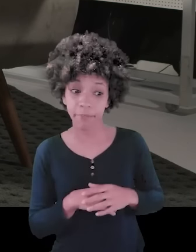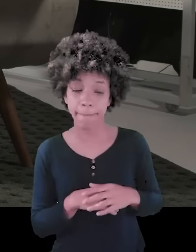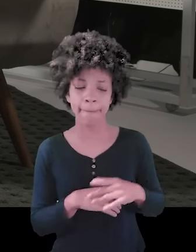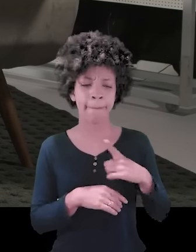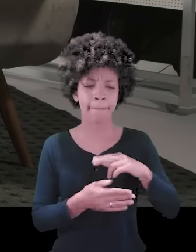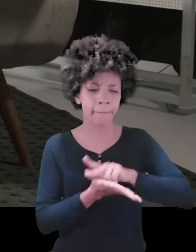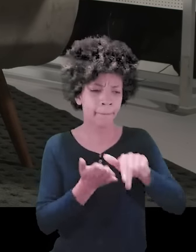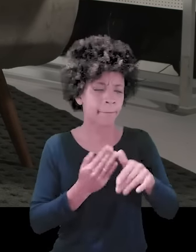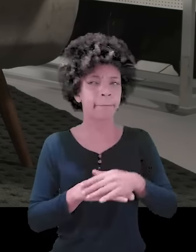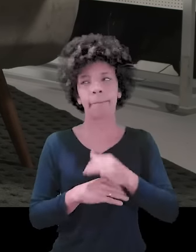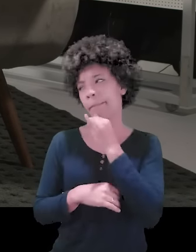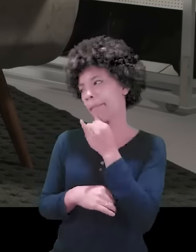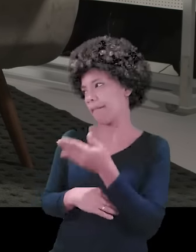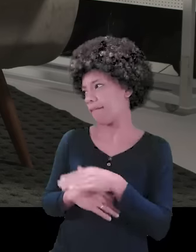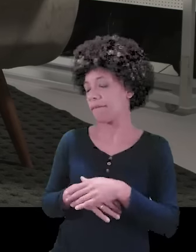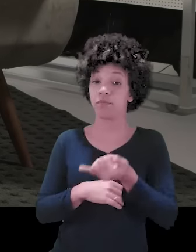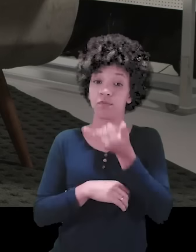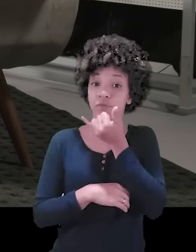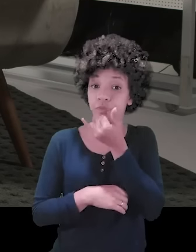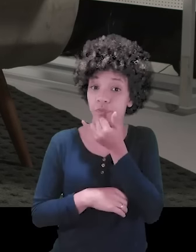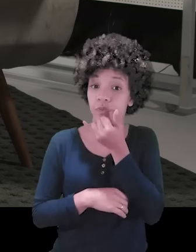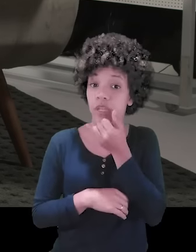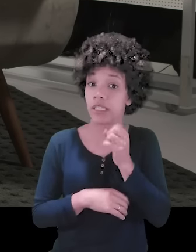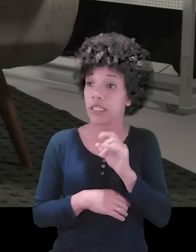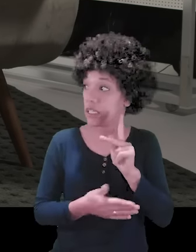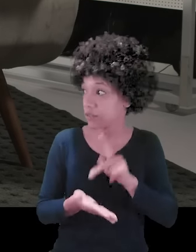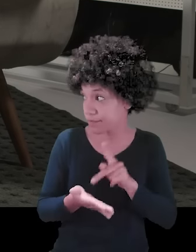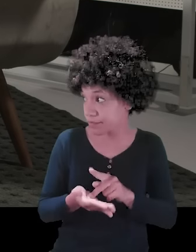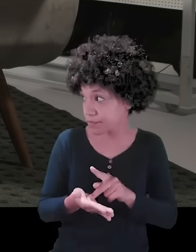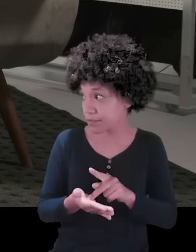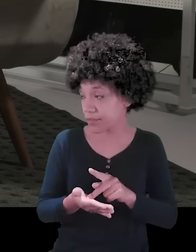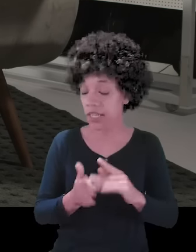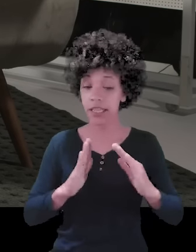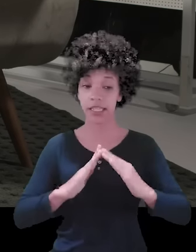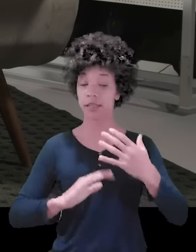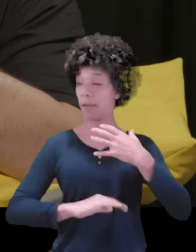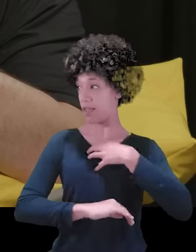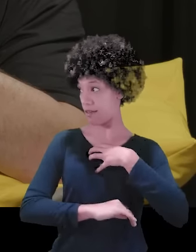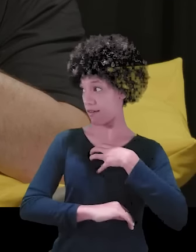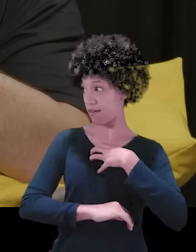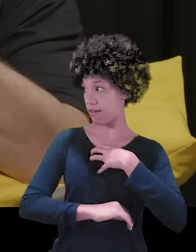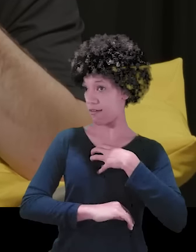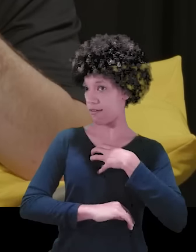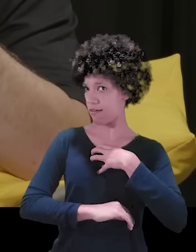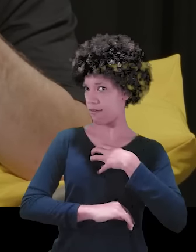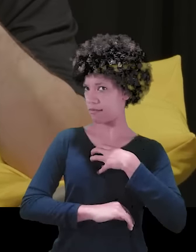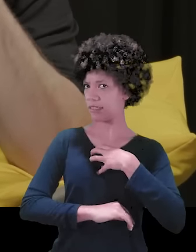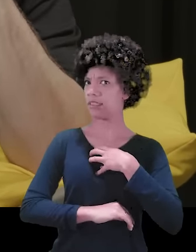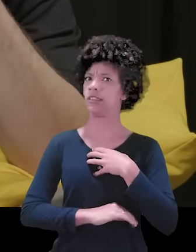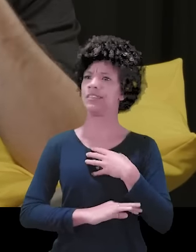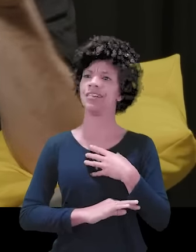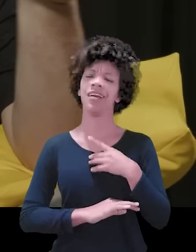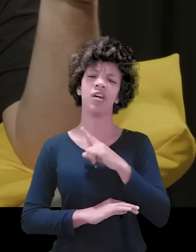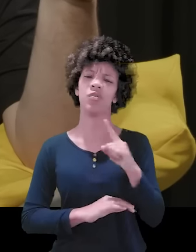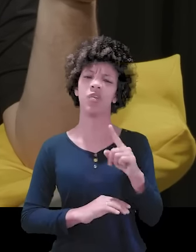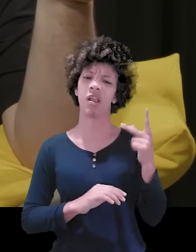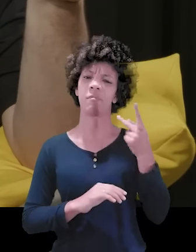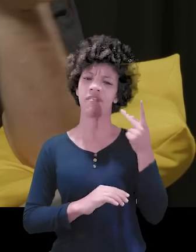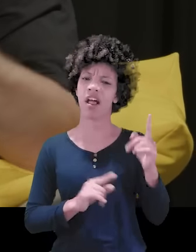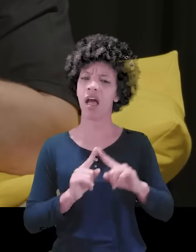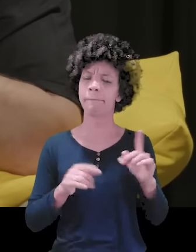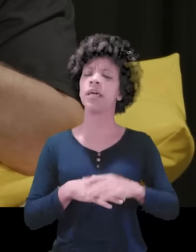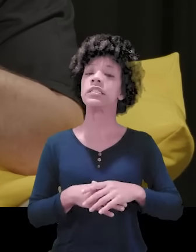não sei o que fica por exemplo o caso Desculpa se for confirmado o negócio da Casas Bahia hoje eu vou falar parada aqui que não era para falar